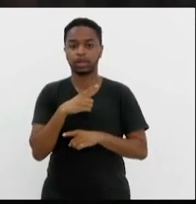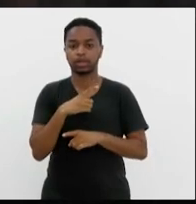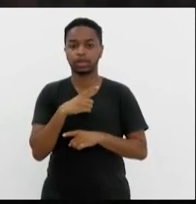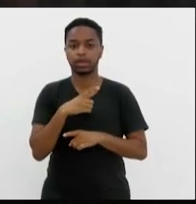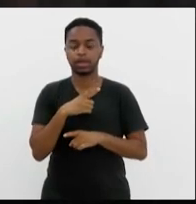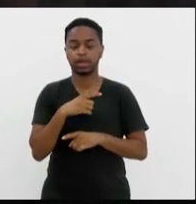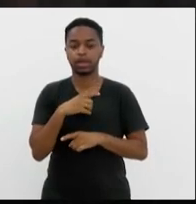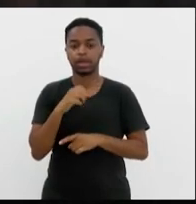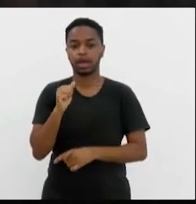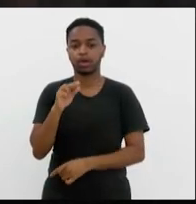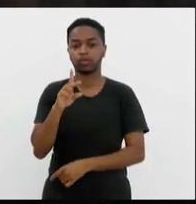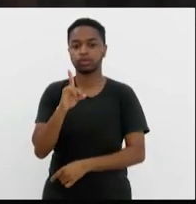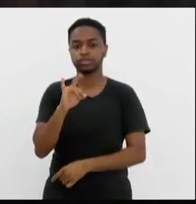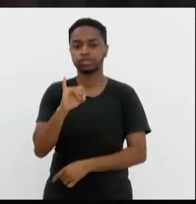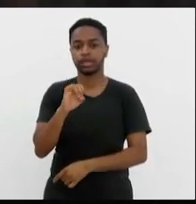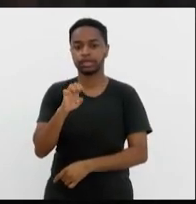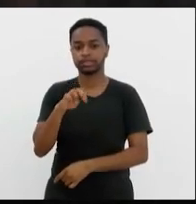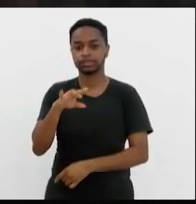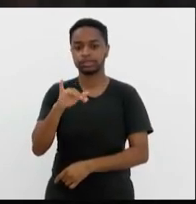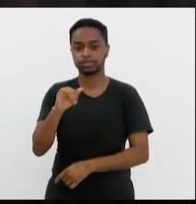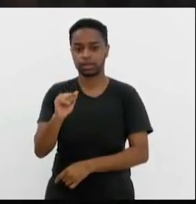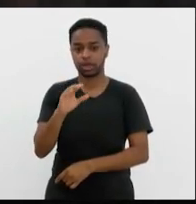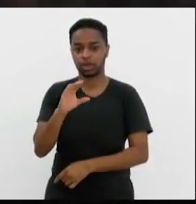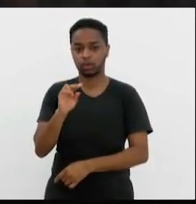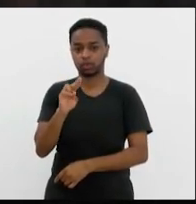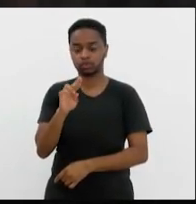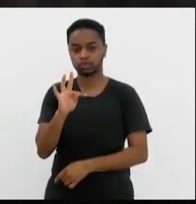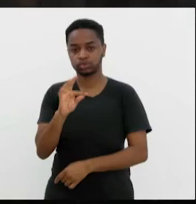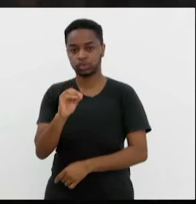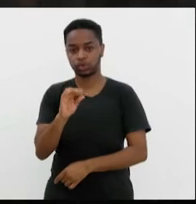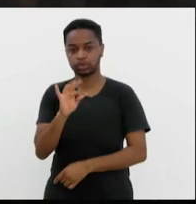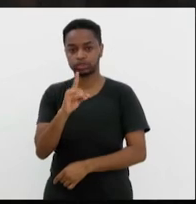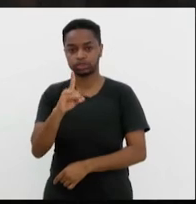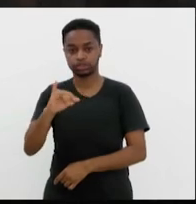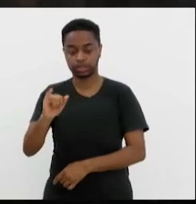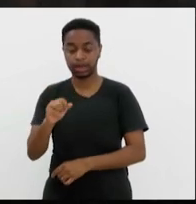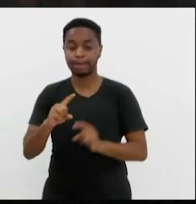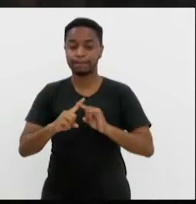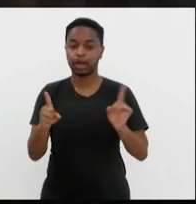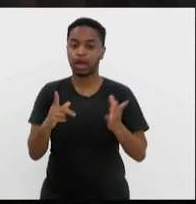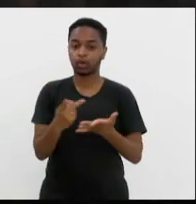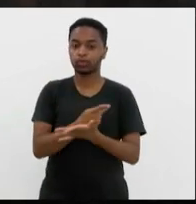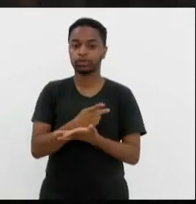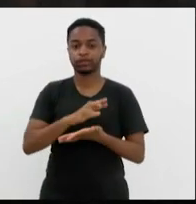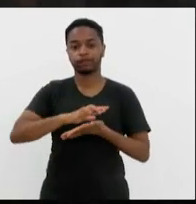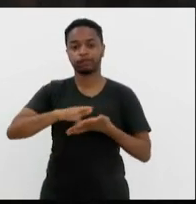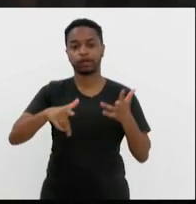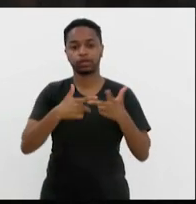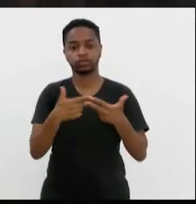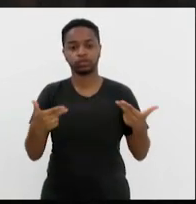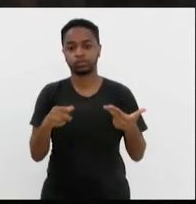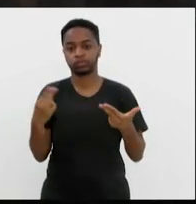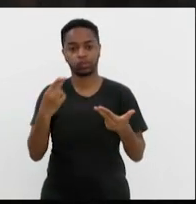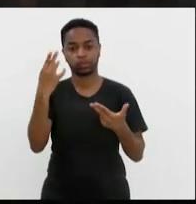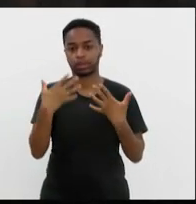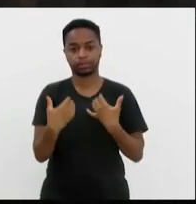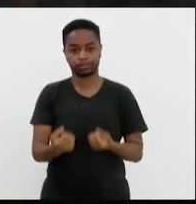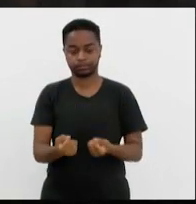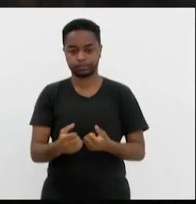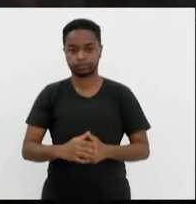que está sendo, com muito respeito ao judiciário, mas algumas coisas que vêm acontecendo, não dá para se